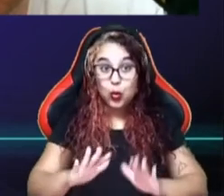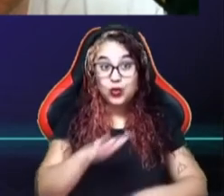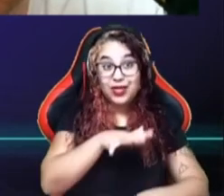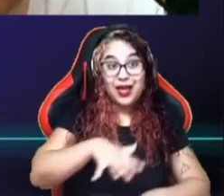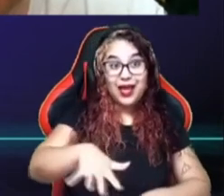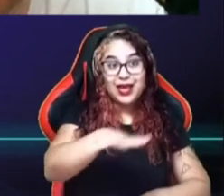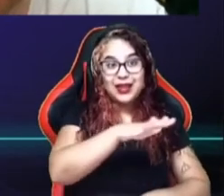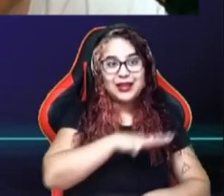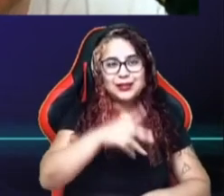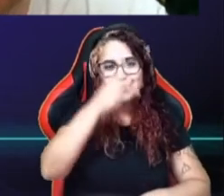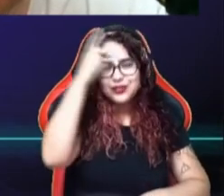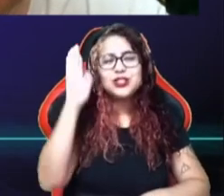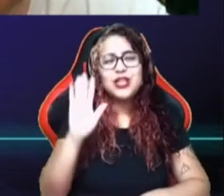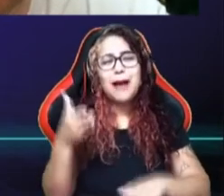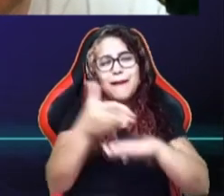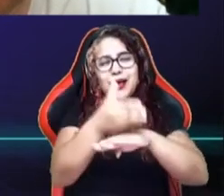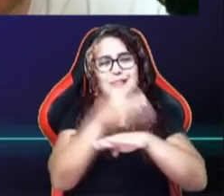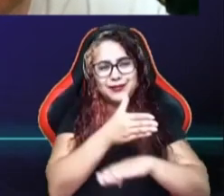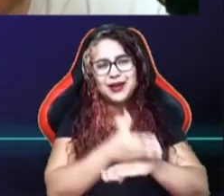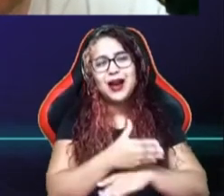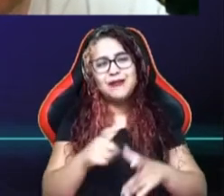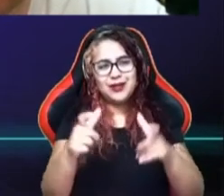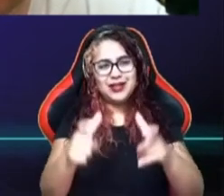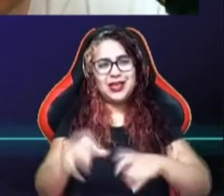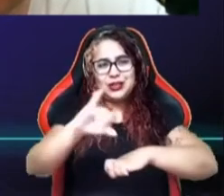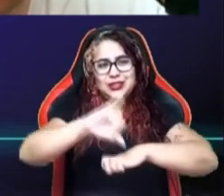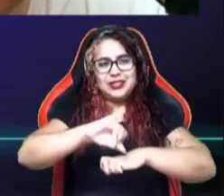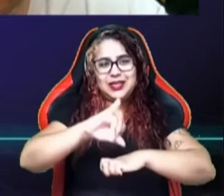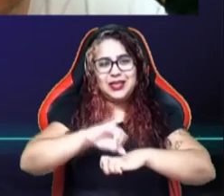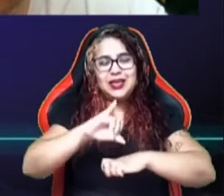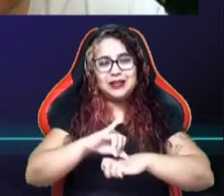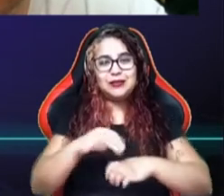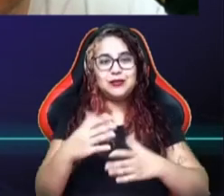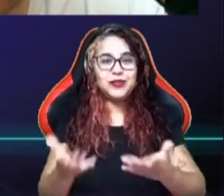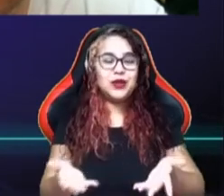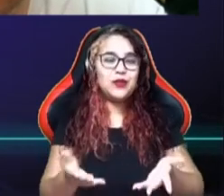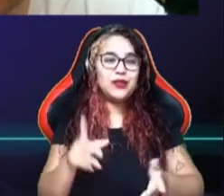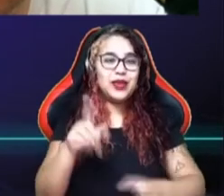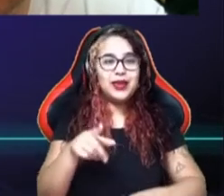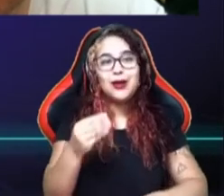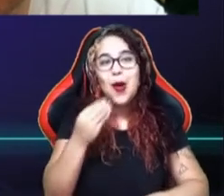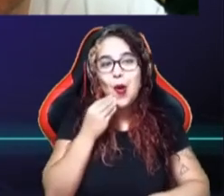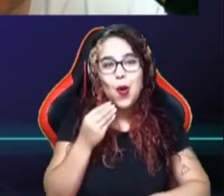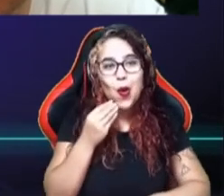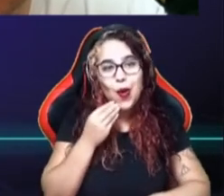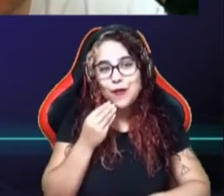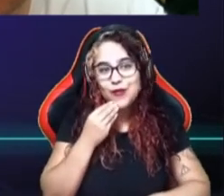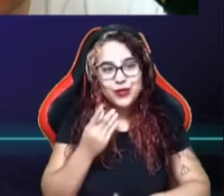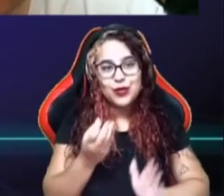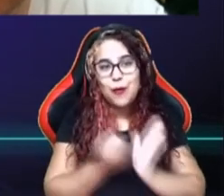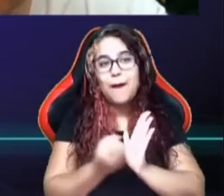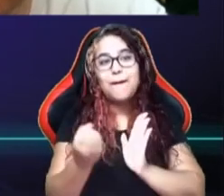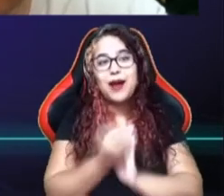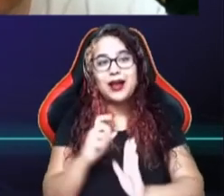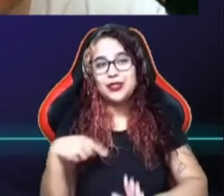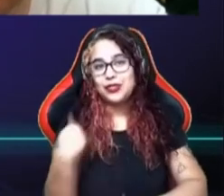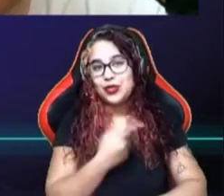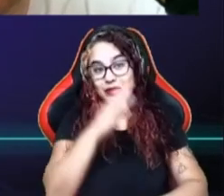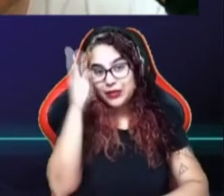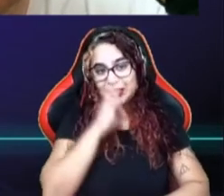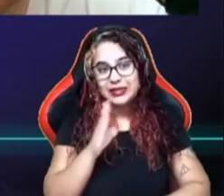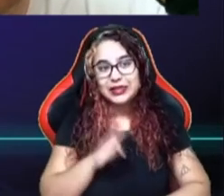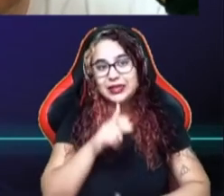muito. Então, já era uma área que era meio que o local mais óbvio para que uma marca nossa brasileira fosse